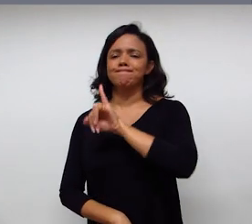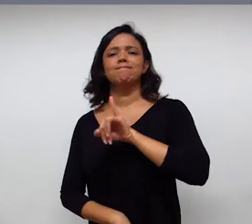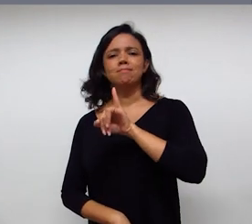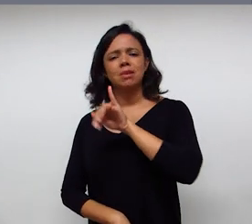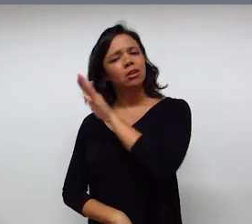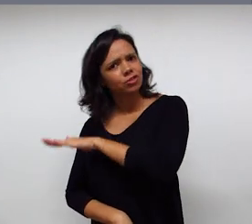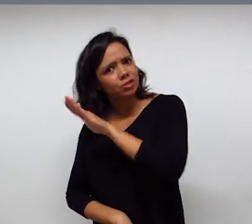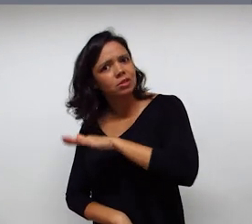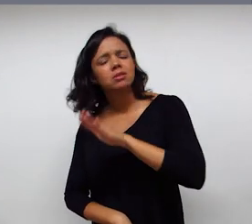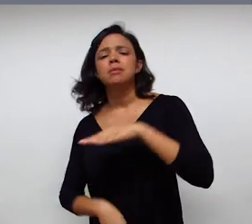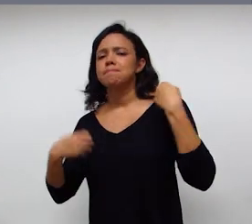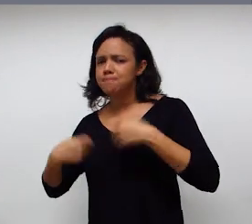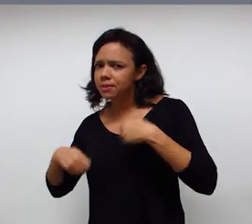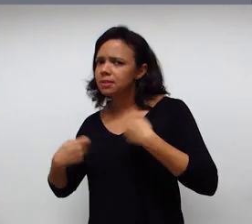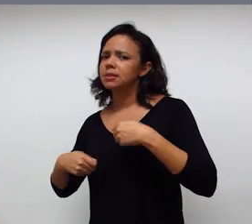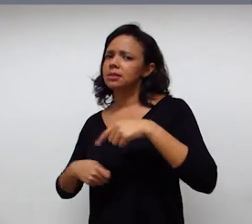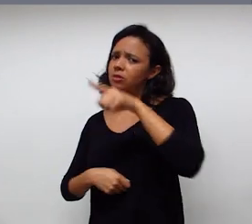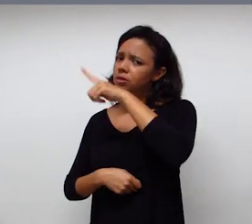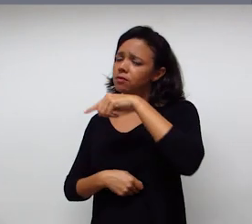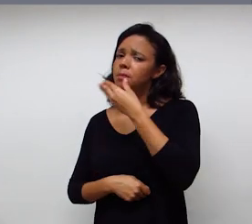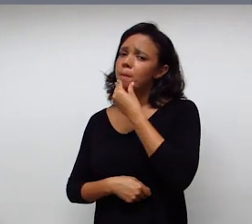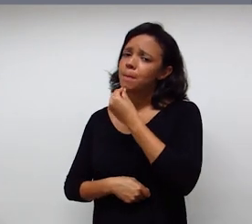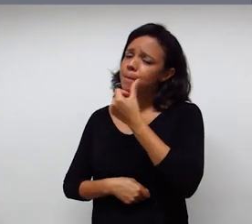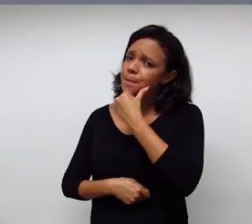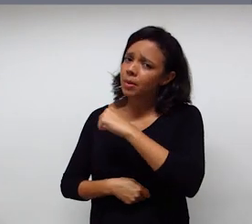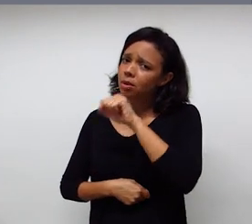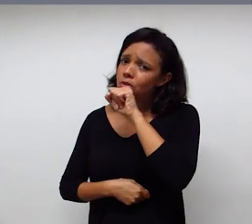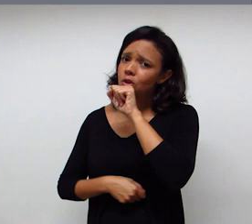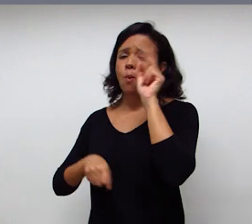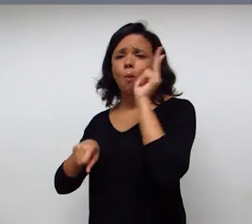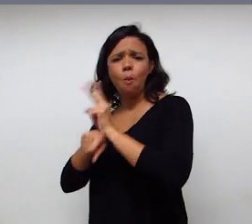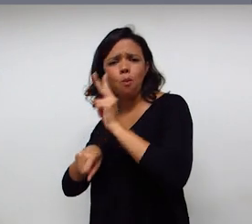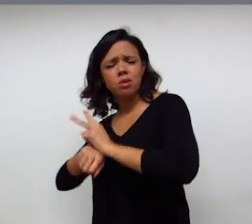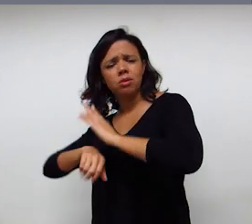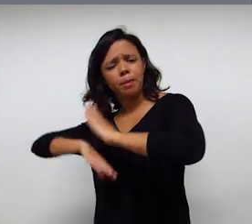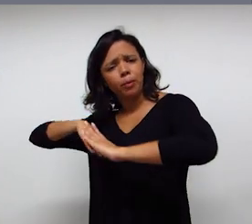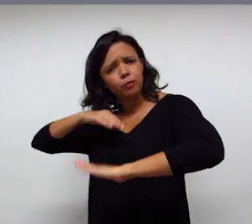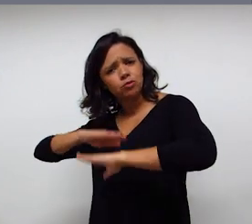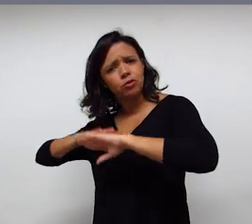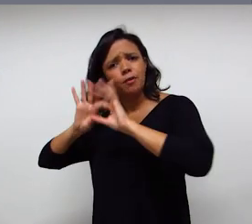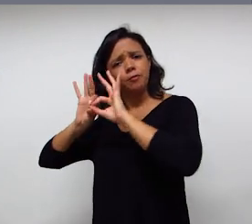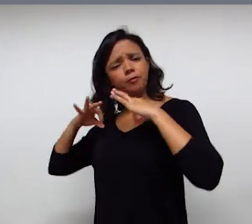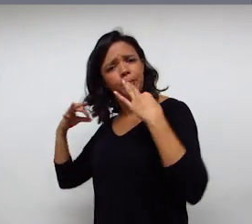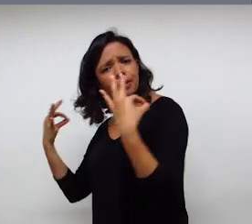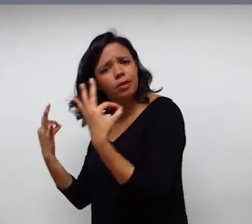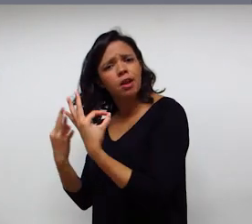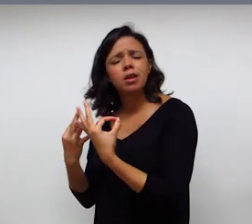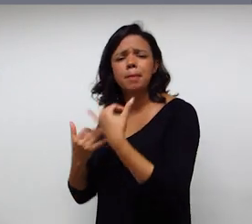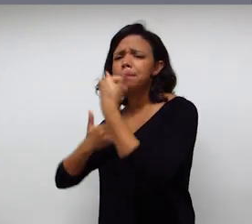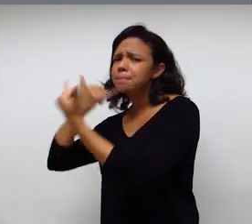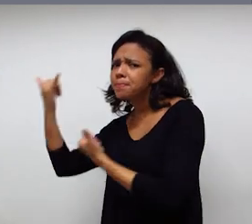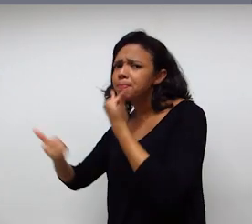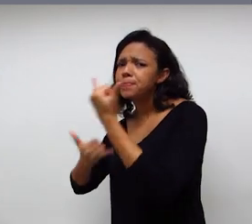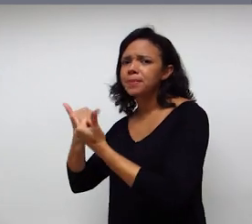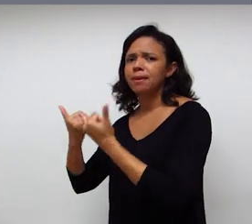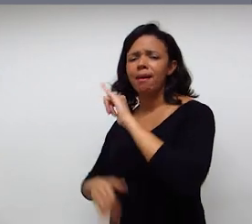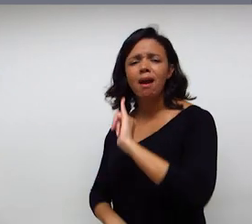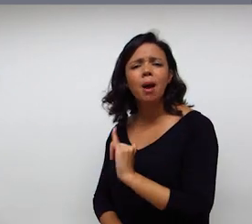que é extremamente importante. As crianças precisam de vocês, pais, cuidadores,